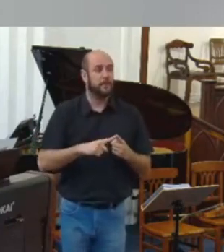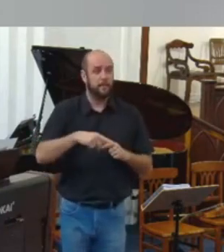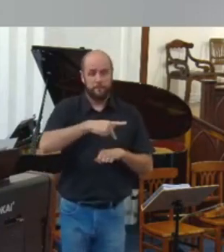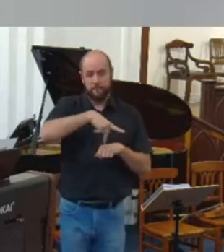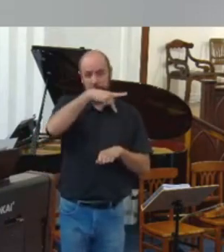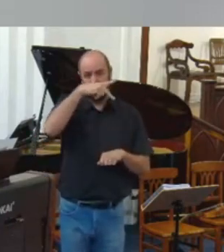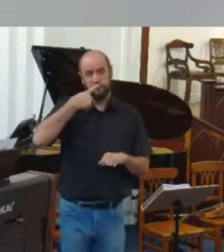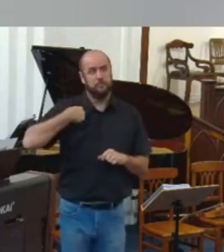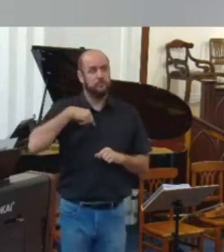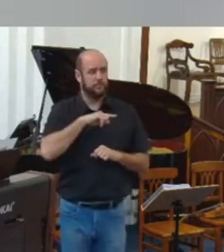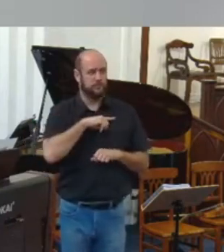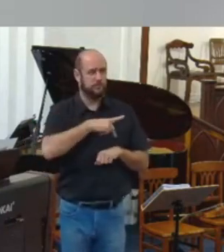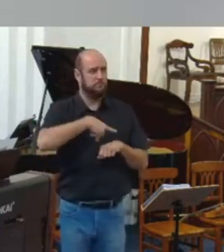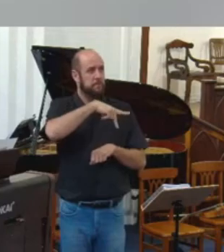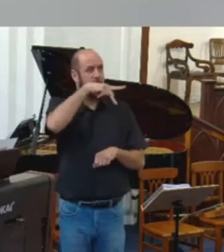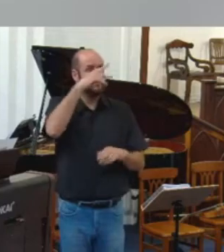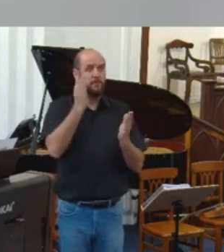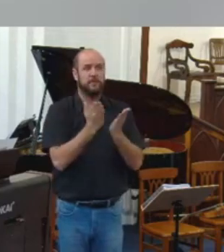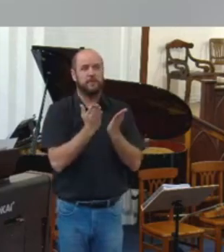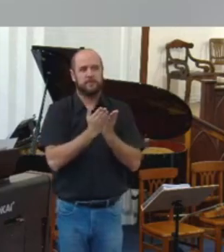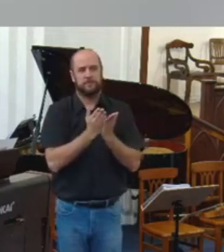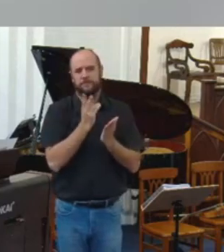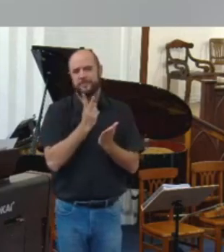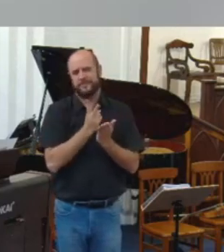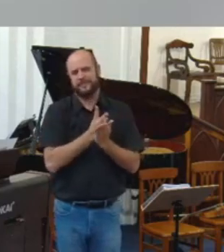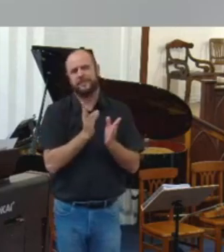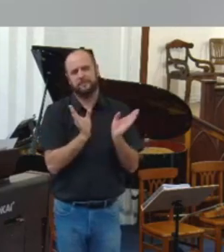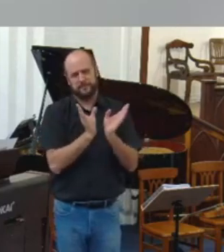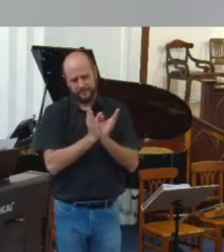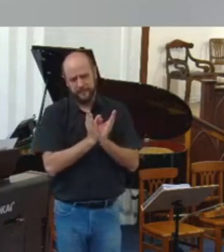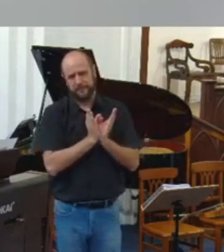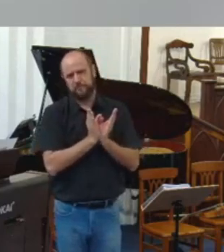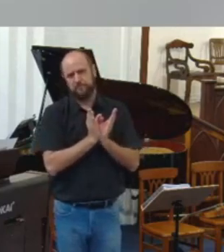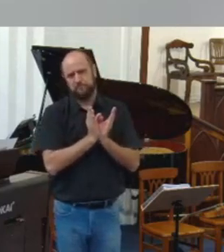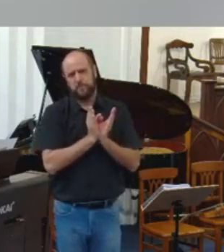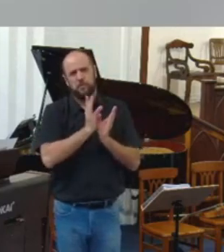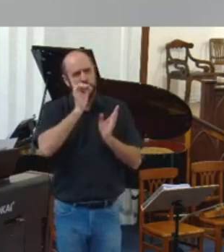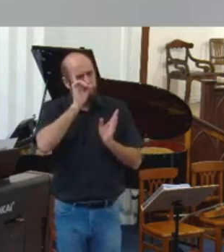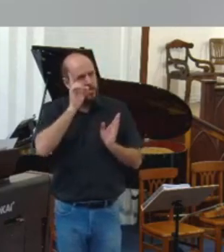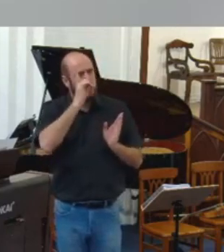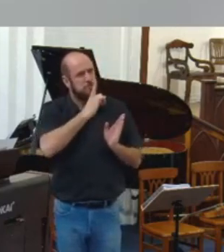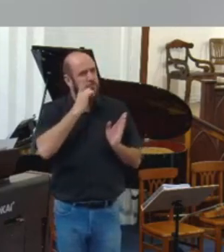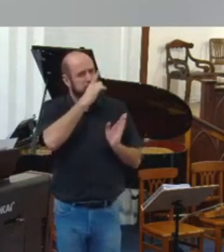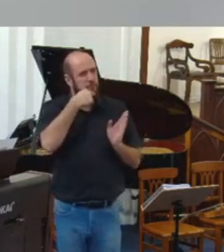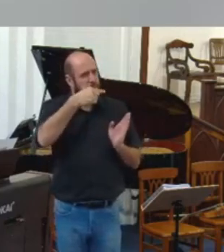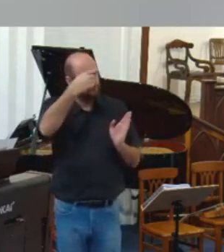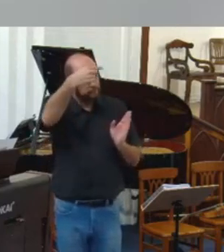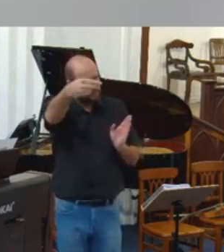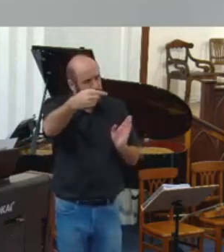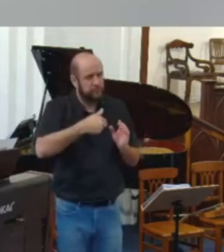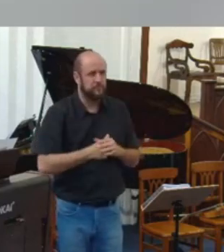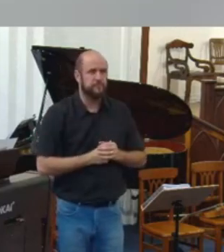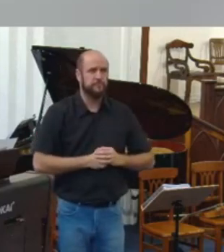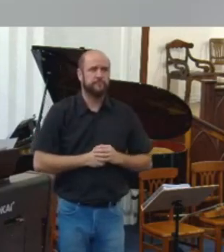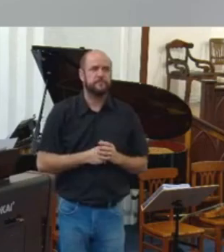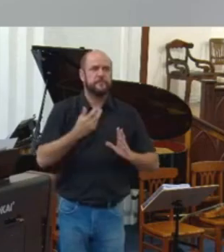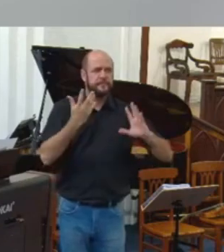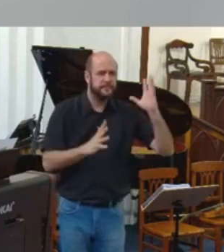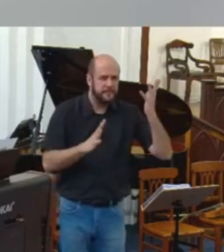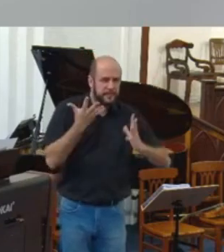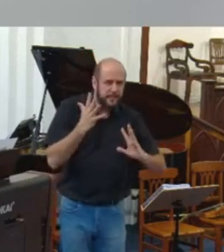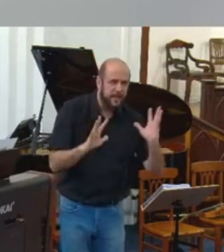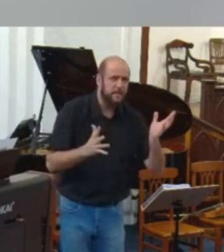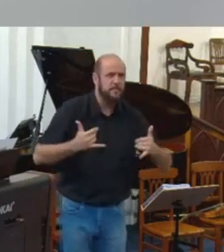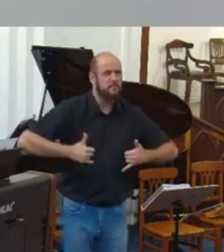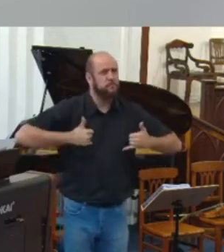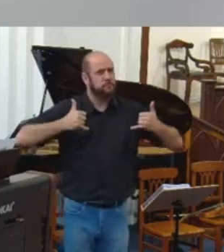Páscoa. A Páscoa cristã, na verdade, é isso, é a ceia sendo tomada sempre. E nós celebramos,